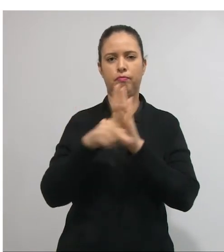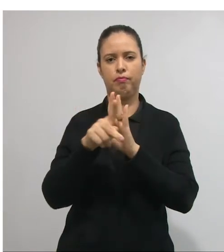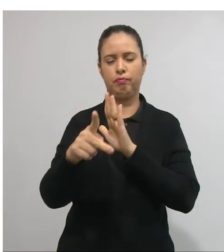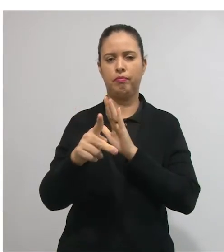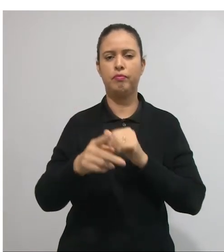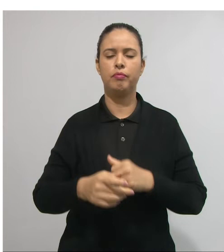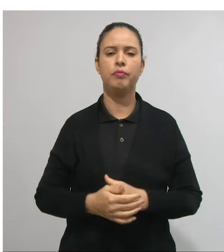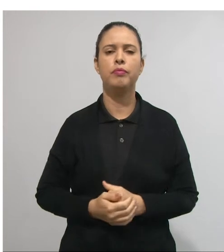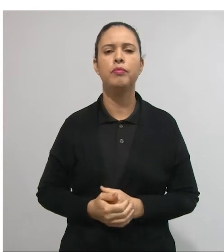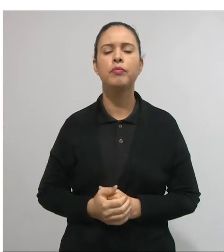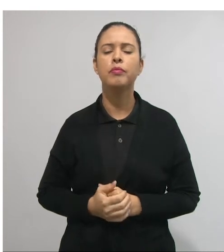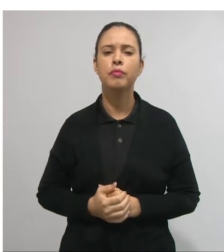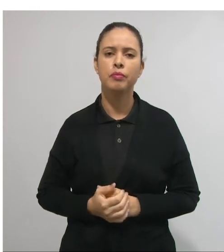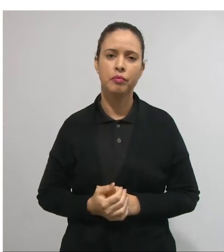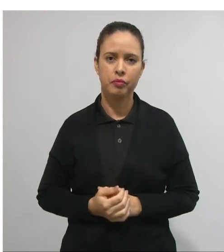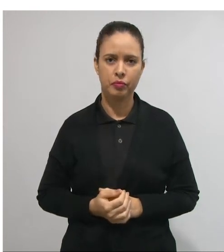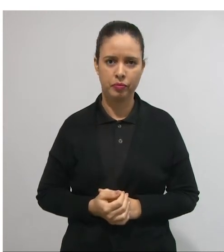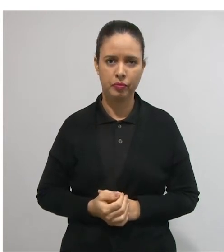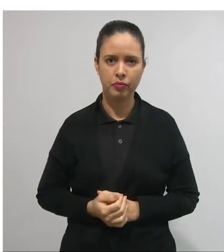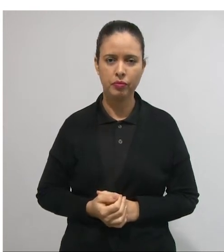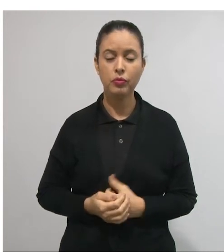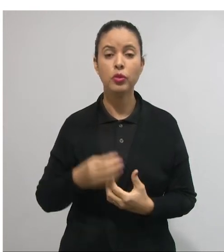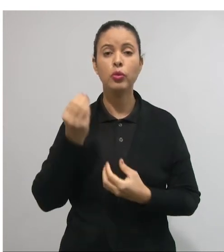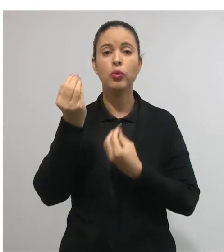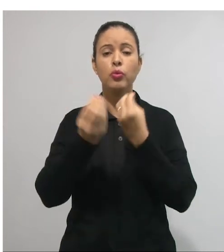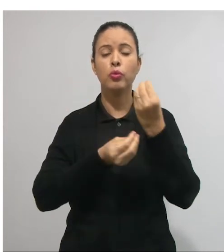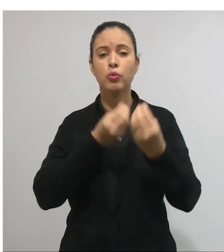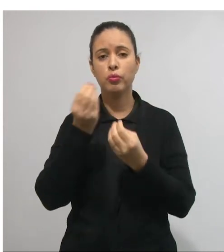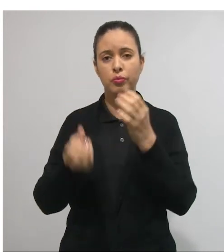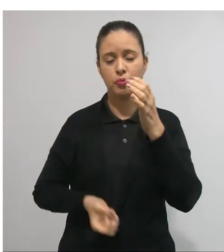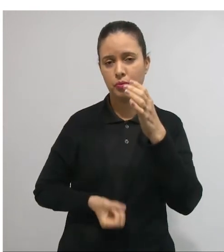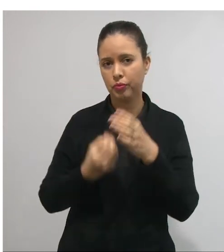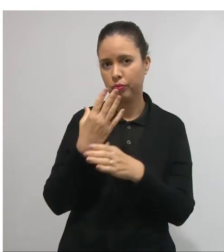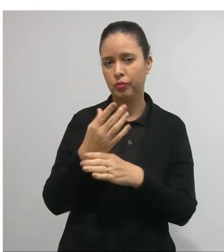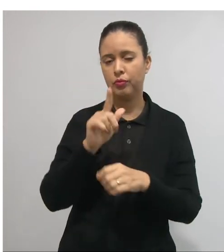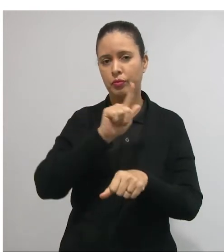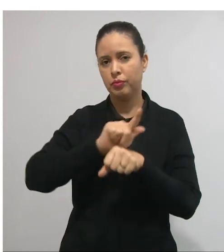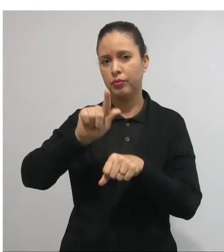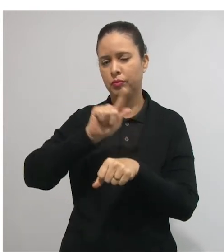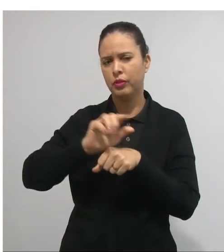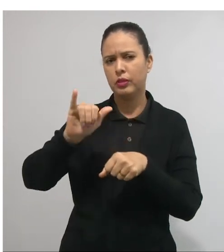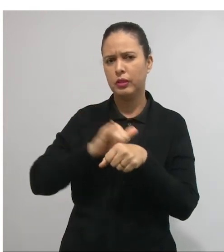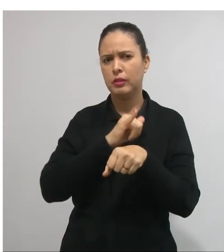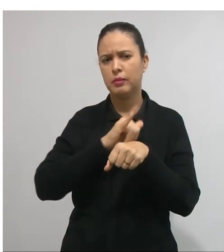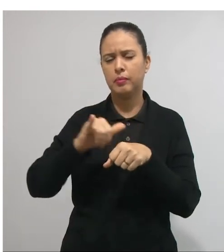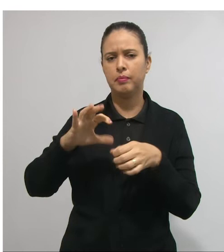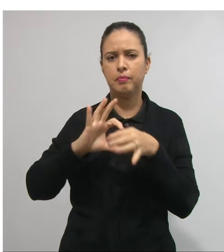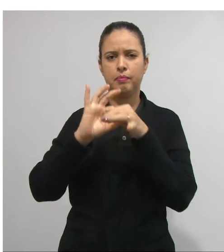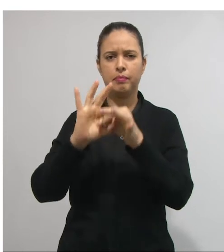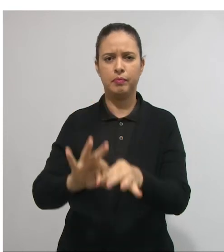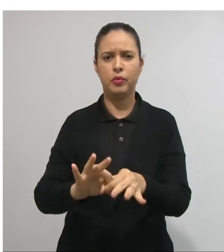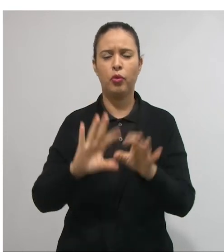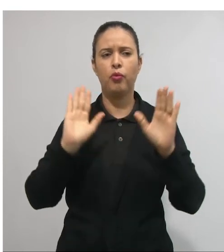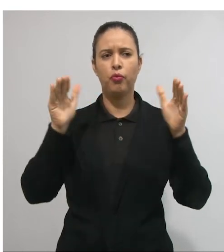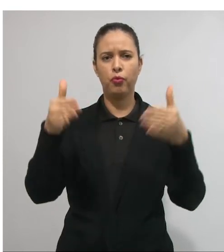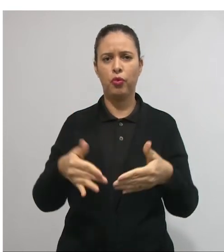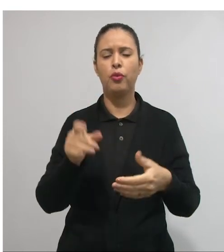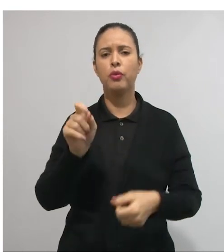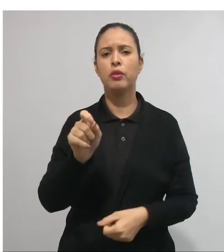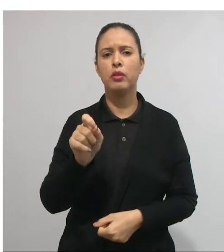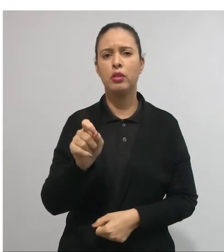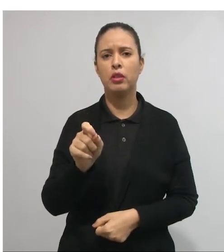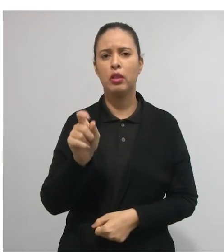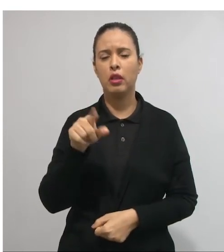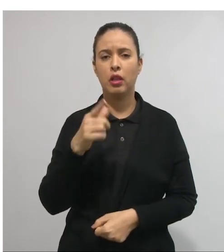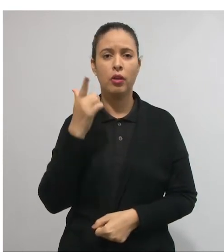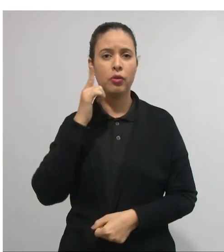E como é que surgiu a gestão estratégica de pessoas nesse contexto? O foco da gestão estratégica de pessoas é o